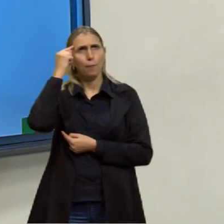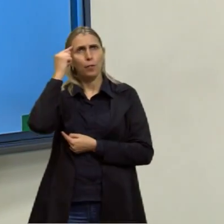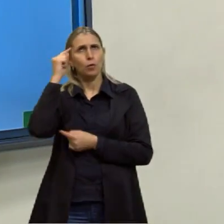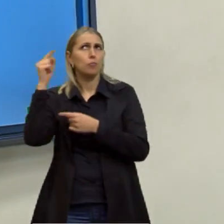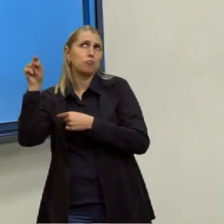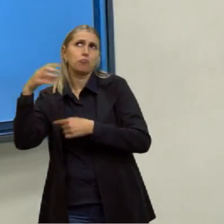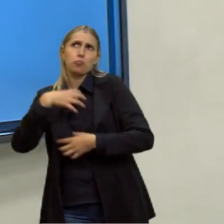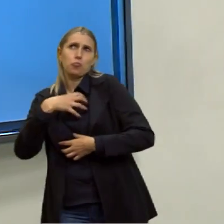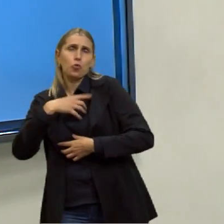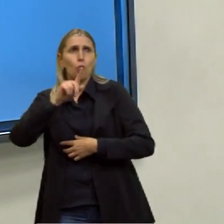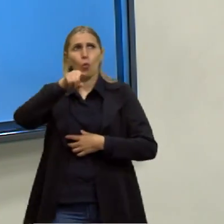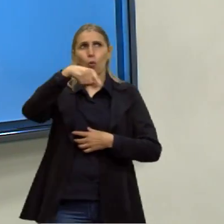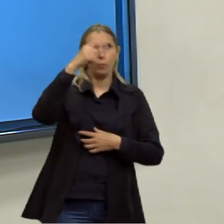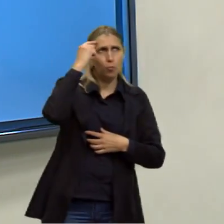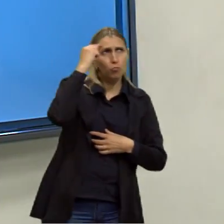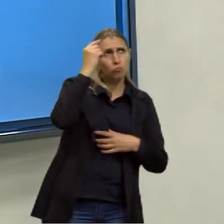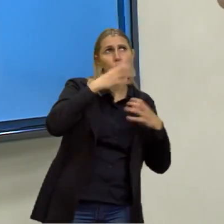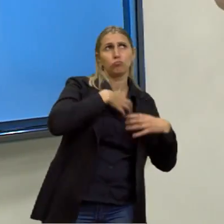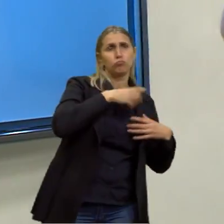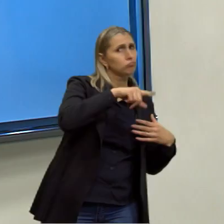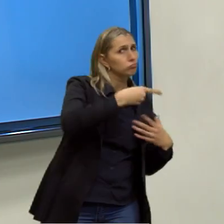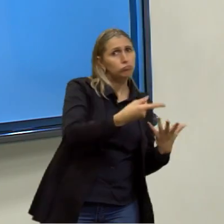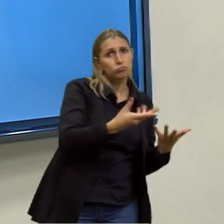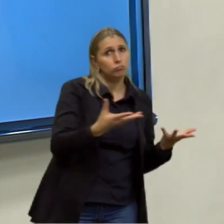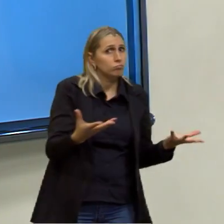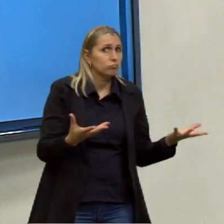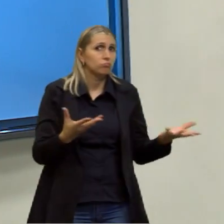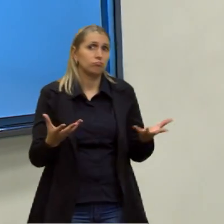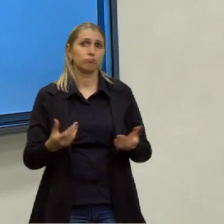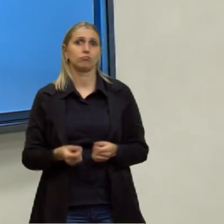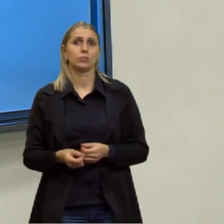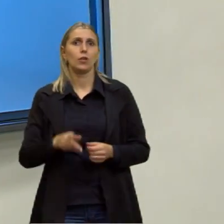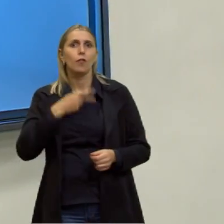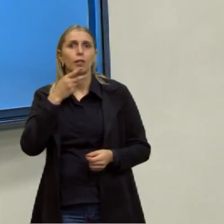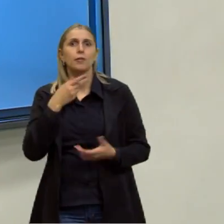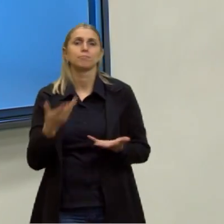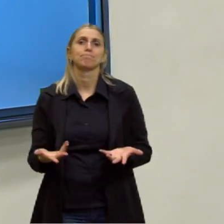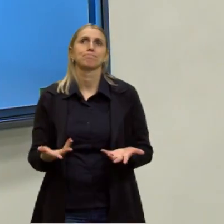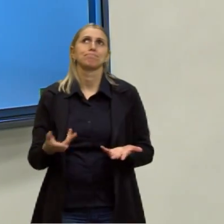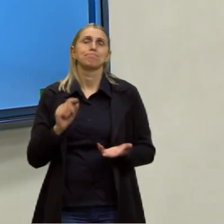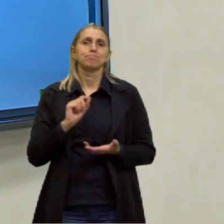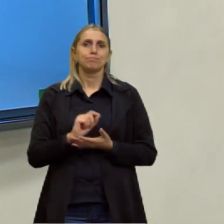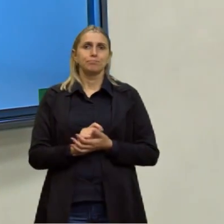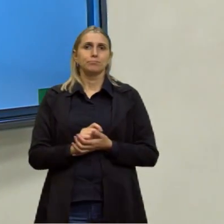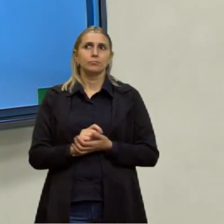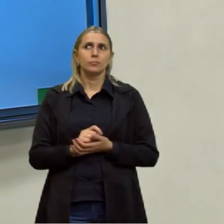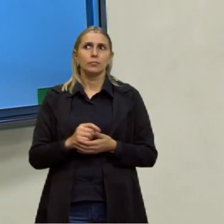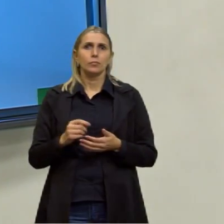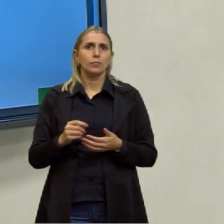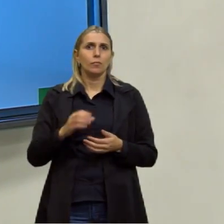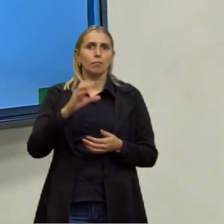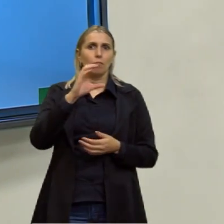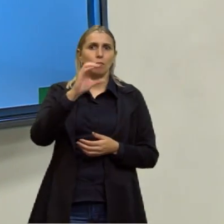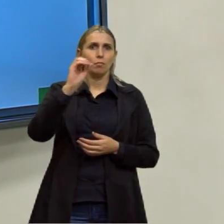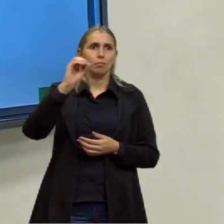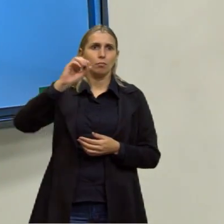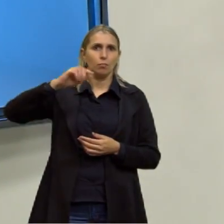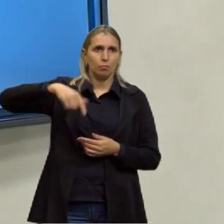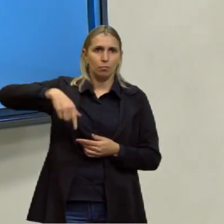em uma de um jeito outra pessoa pode pensar de outro eu disse assim para vocês coqueiro